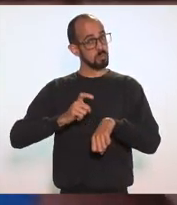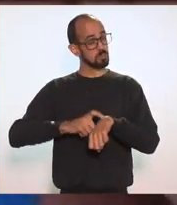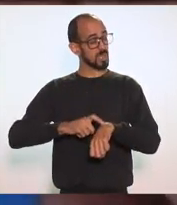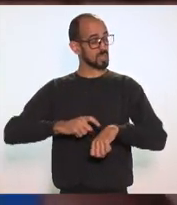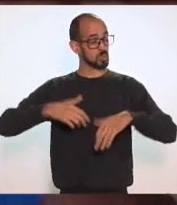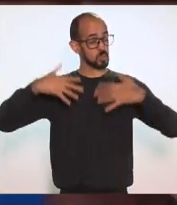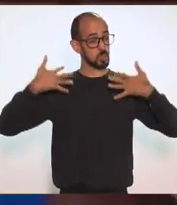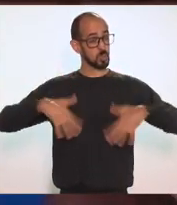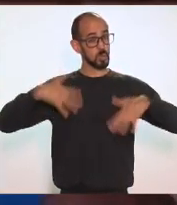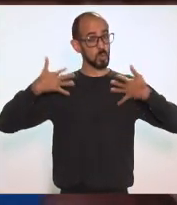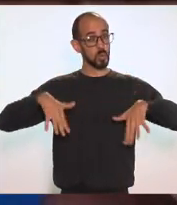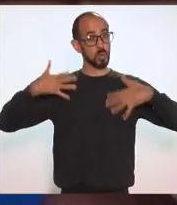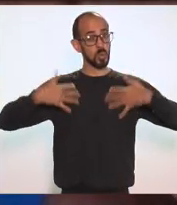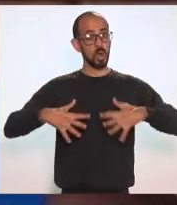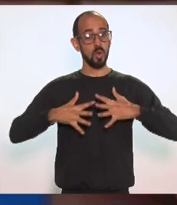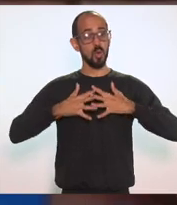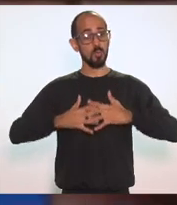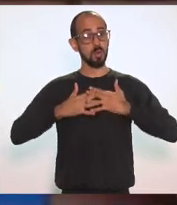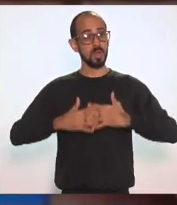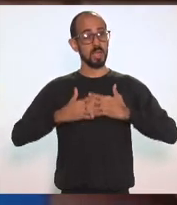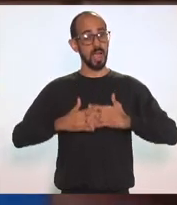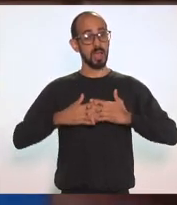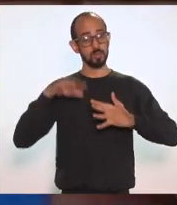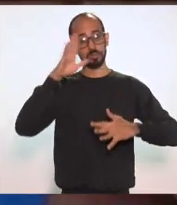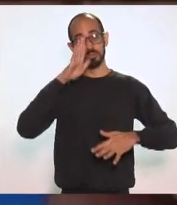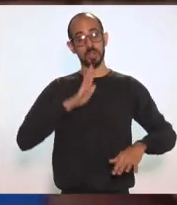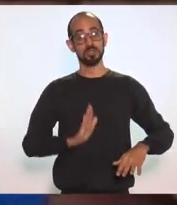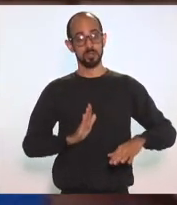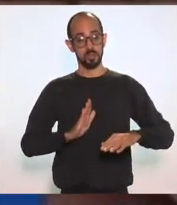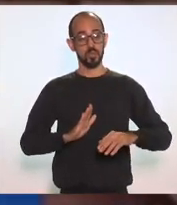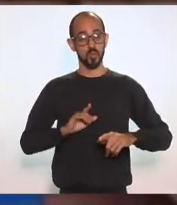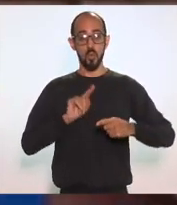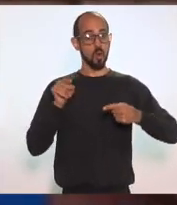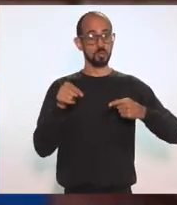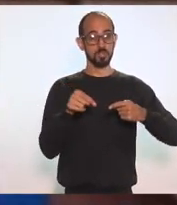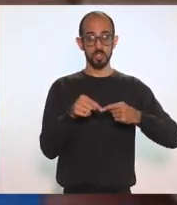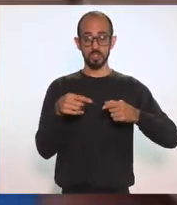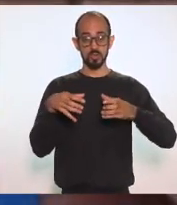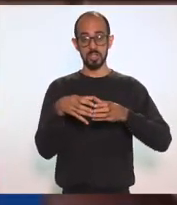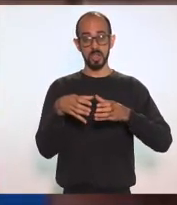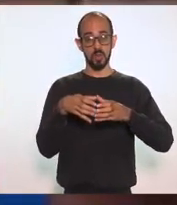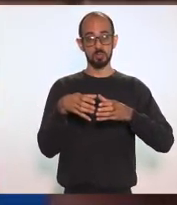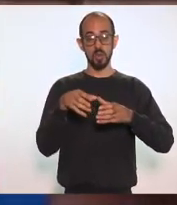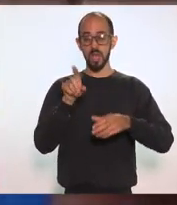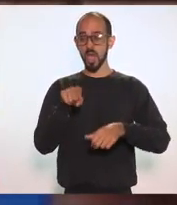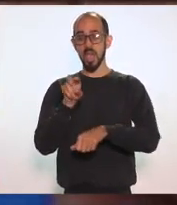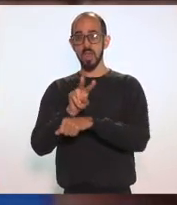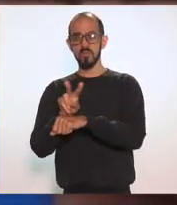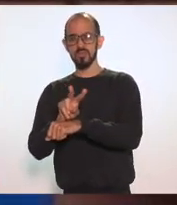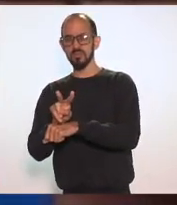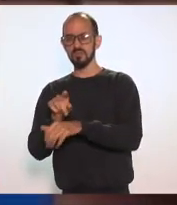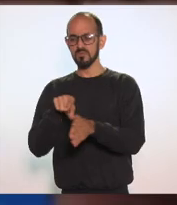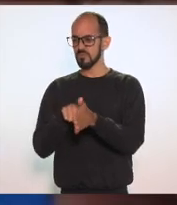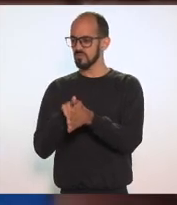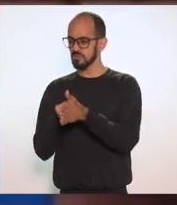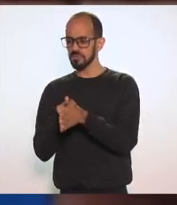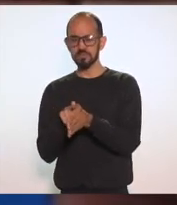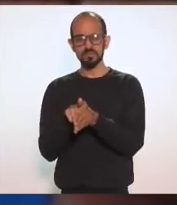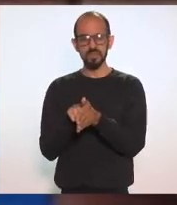total no Estado brasileiro. E o objetivo dessa comissão é monitorar, diagnosticar as